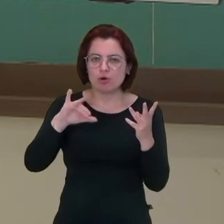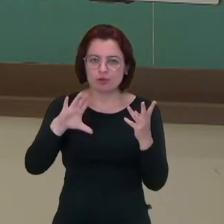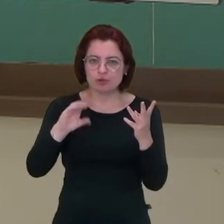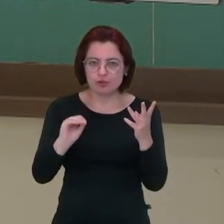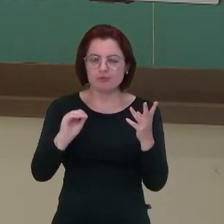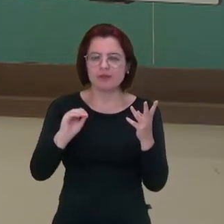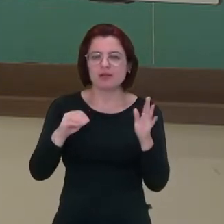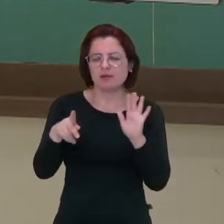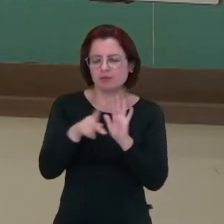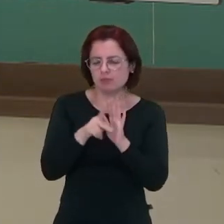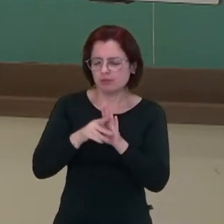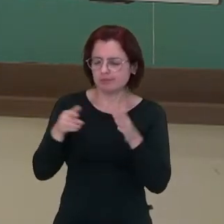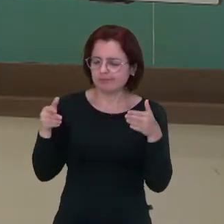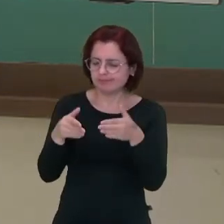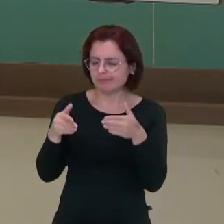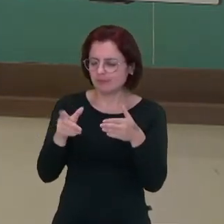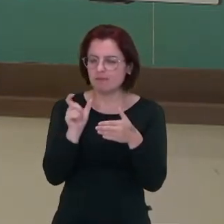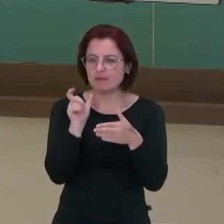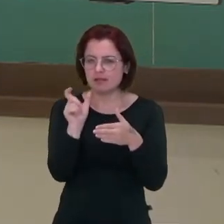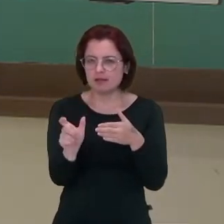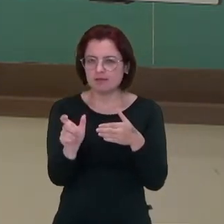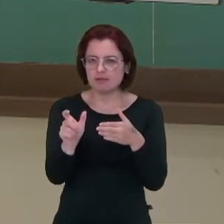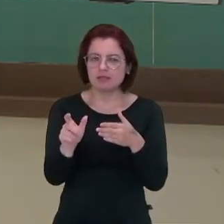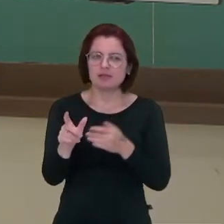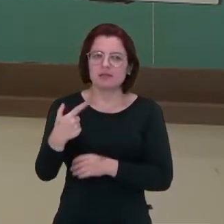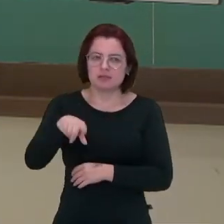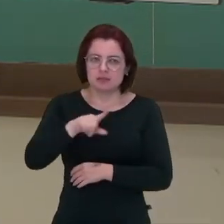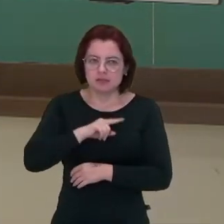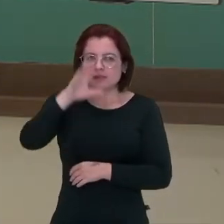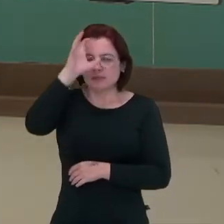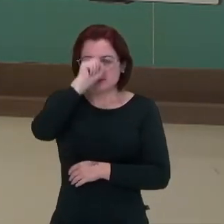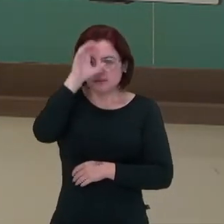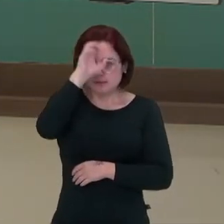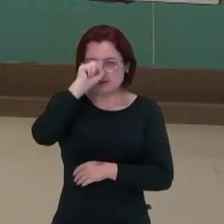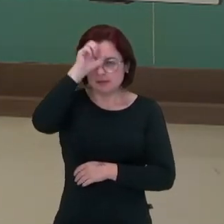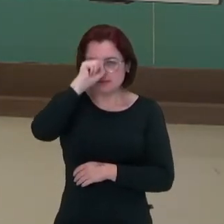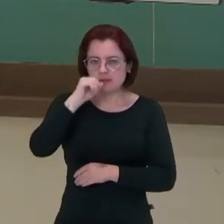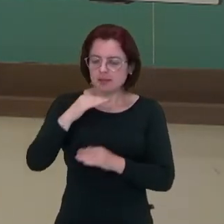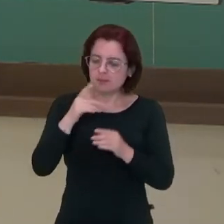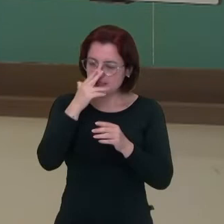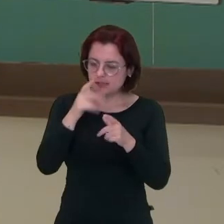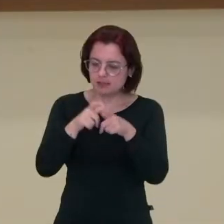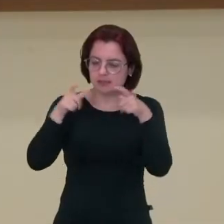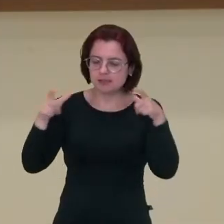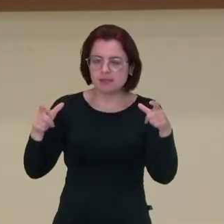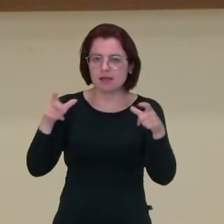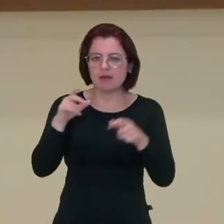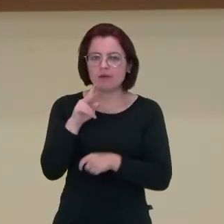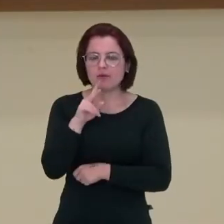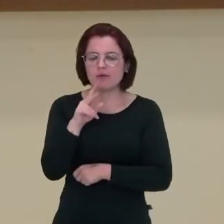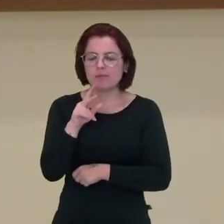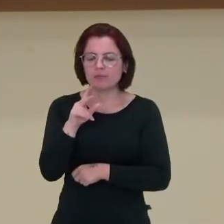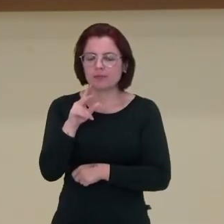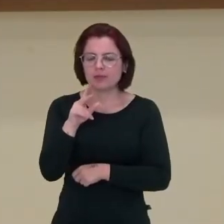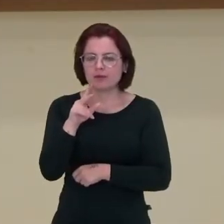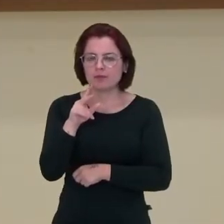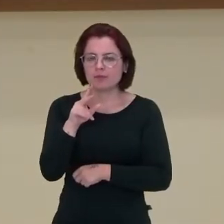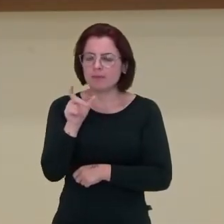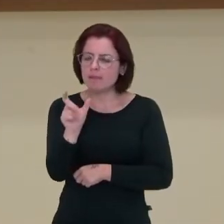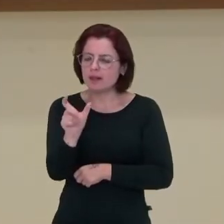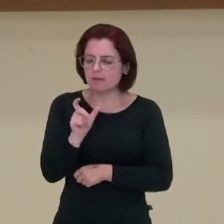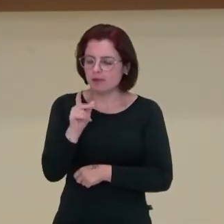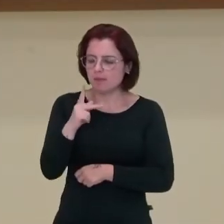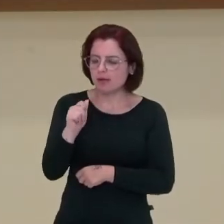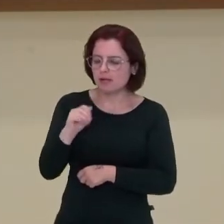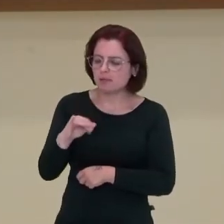aquele vocabulário que a gente precisa estar trabalhando, que é patrimônio, gente. O que seria